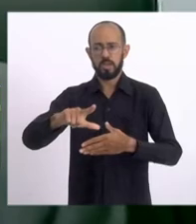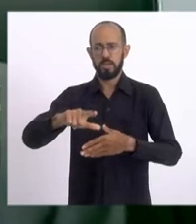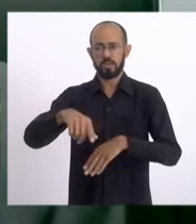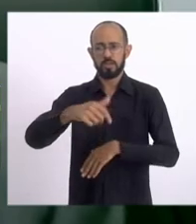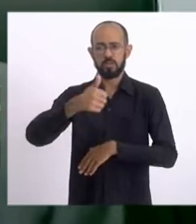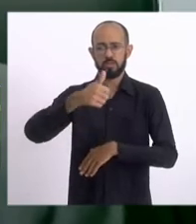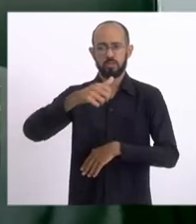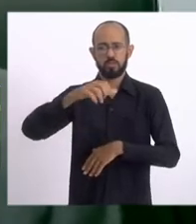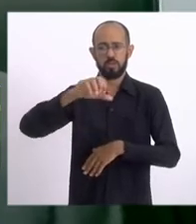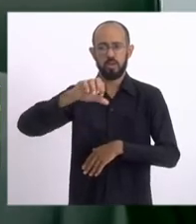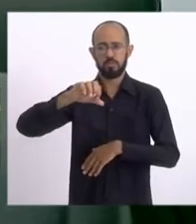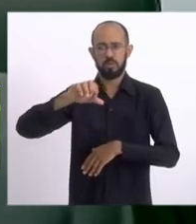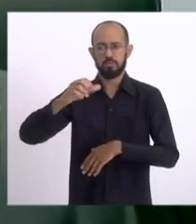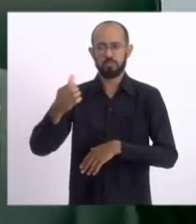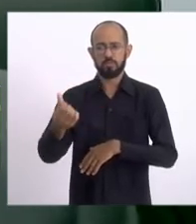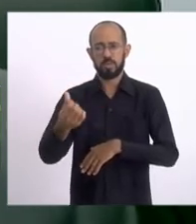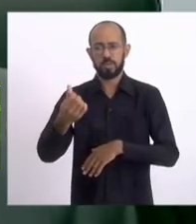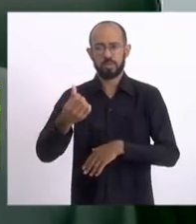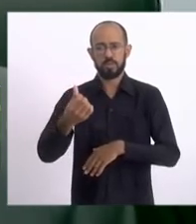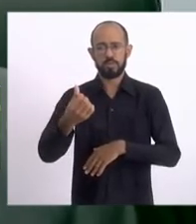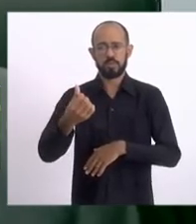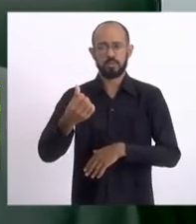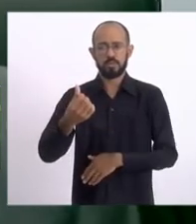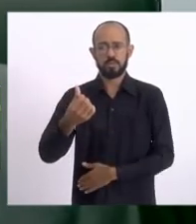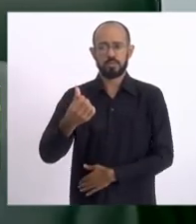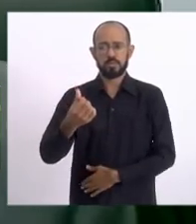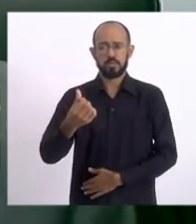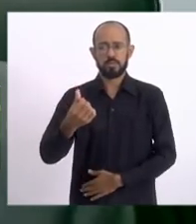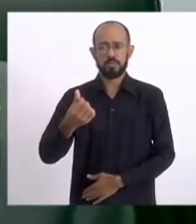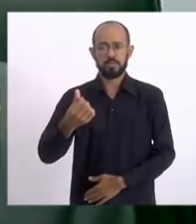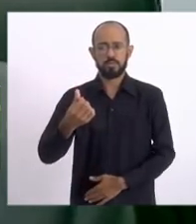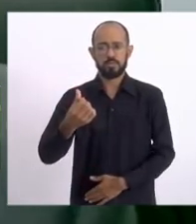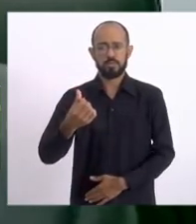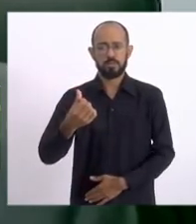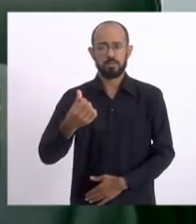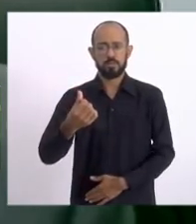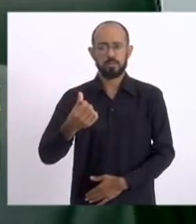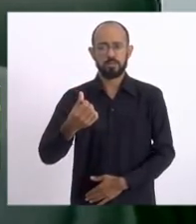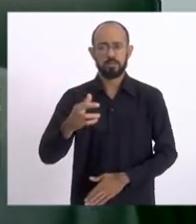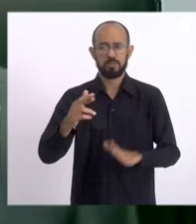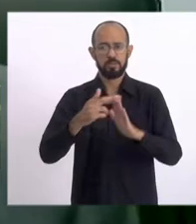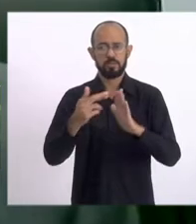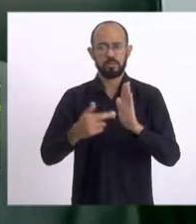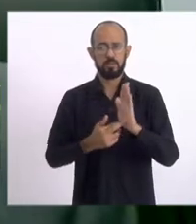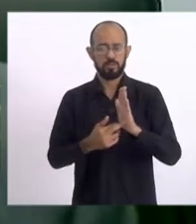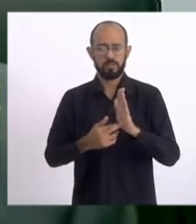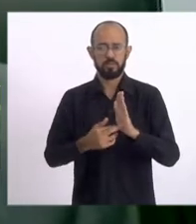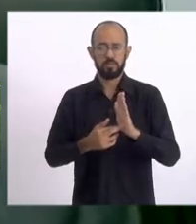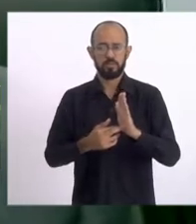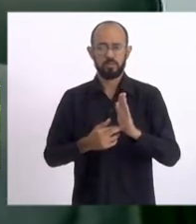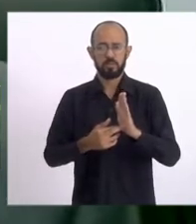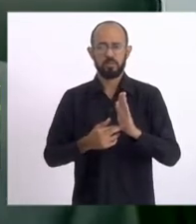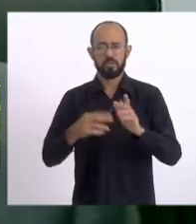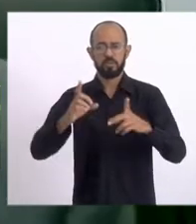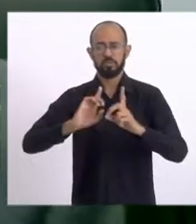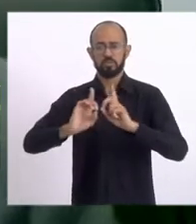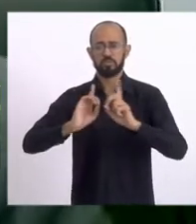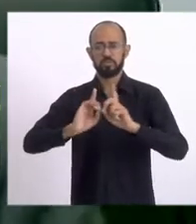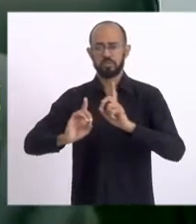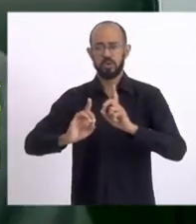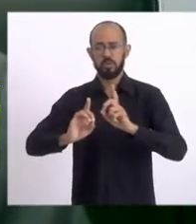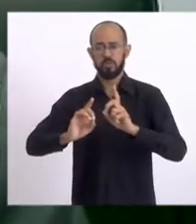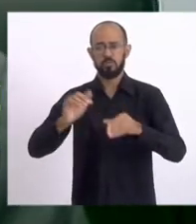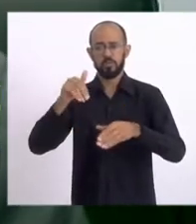projeto de lei 1996. O relator do vencido. Em discussão,